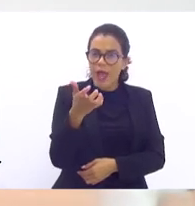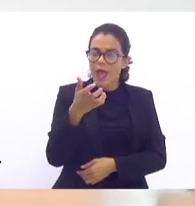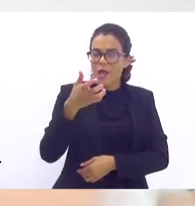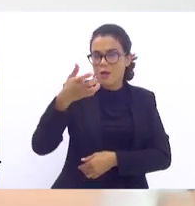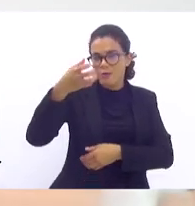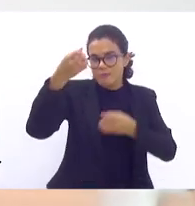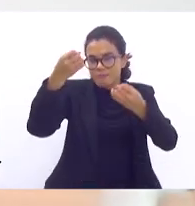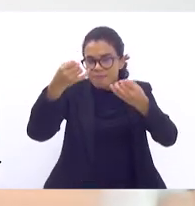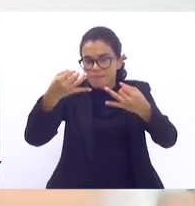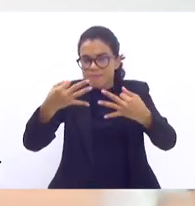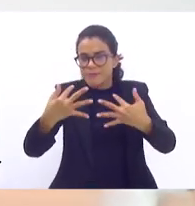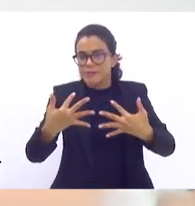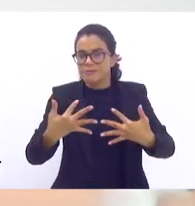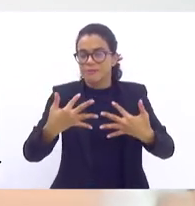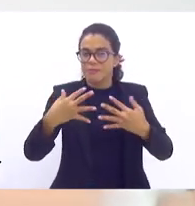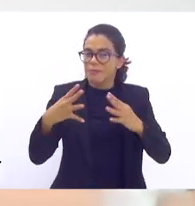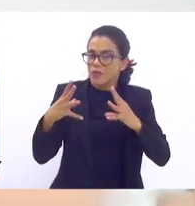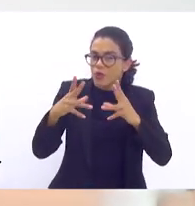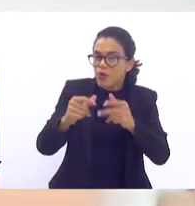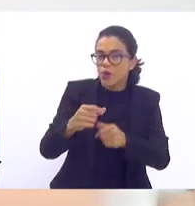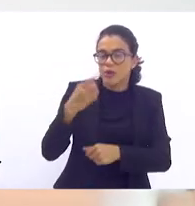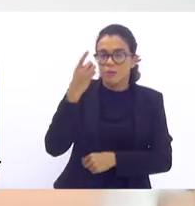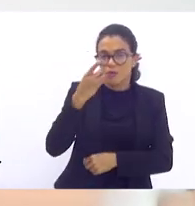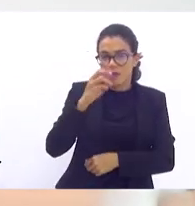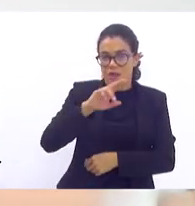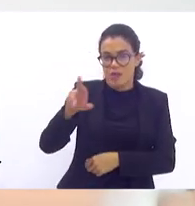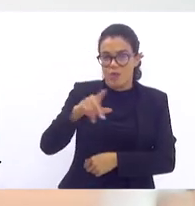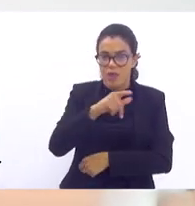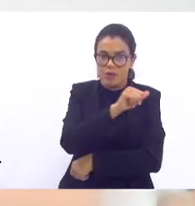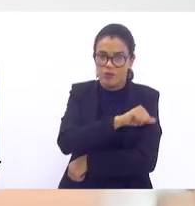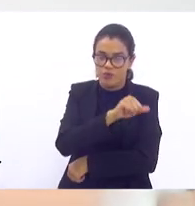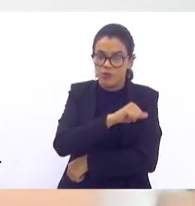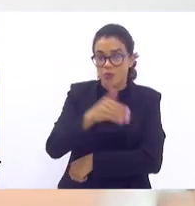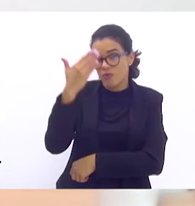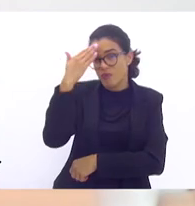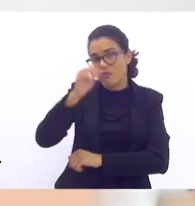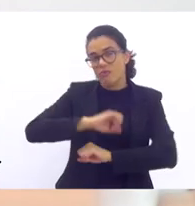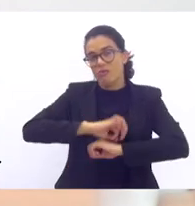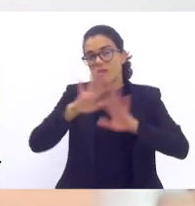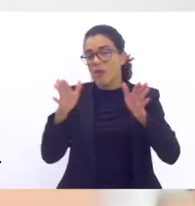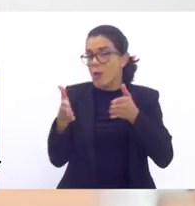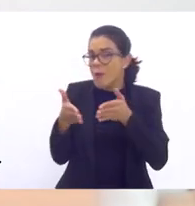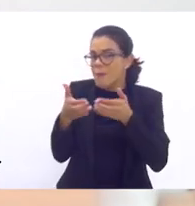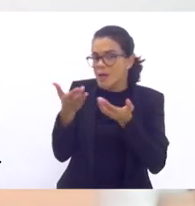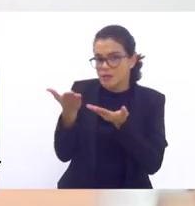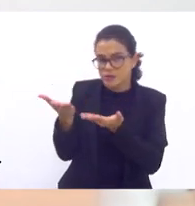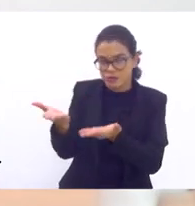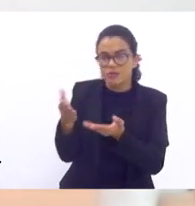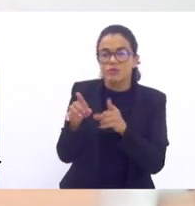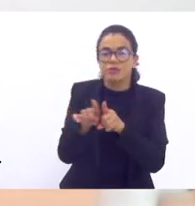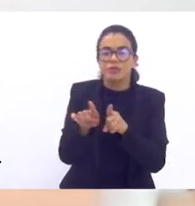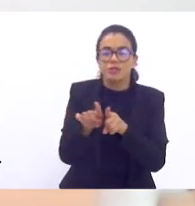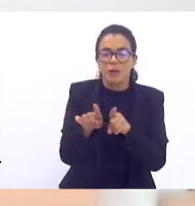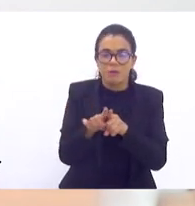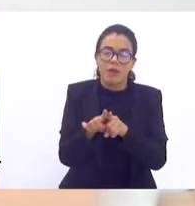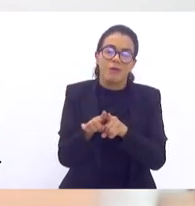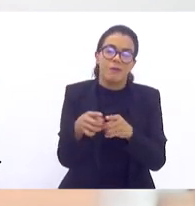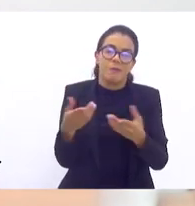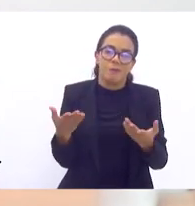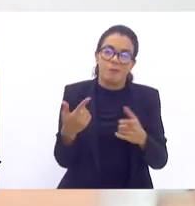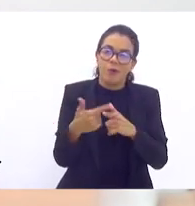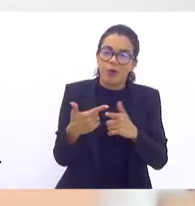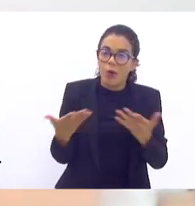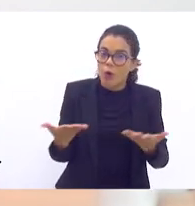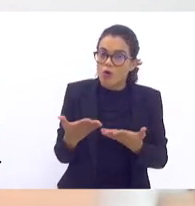introdução para todos os deputados que não são do estado que vieram para cá eu peço o senhor principalmente por estar ocupando hoje